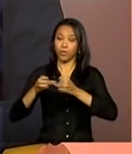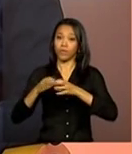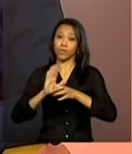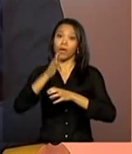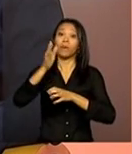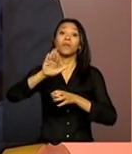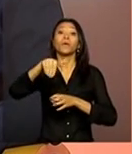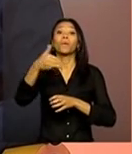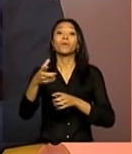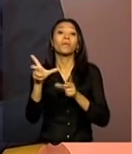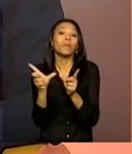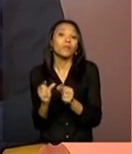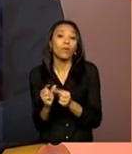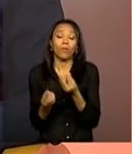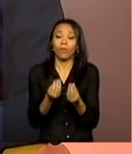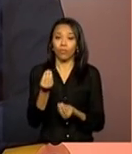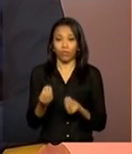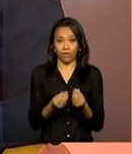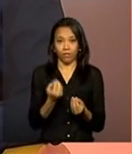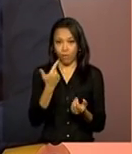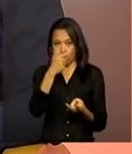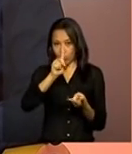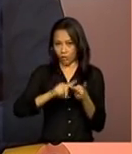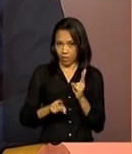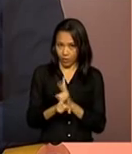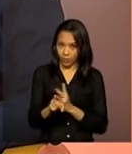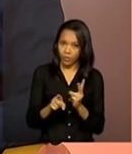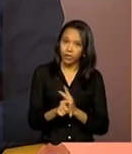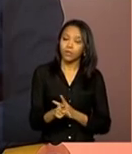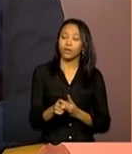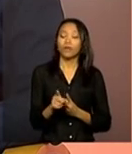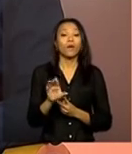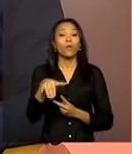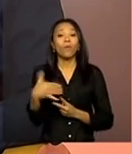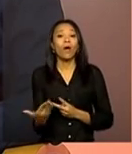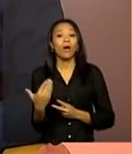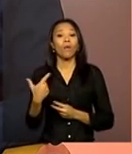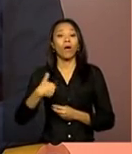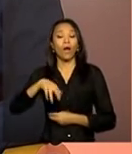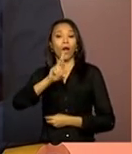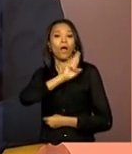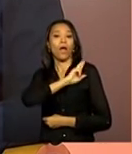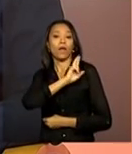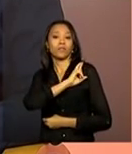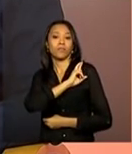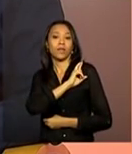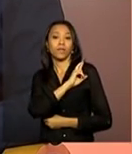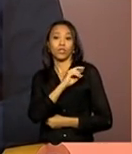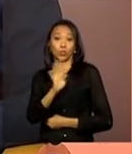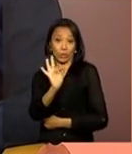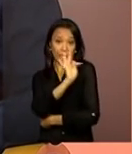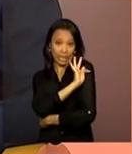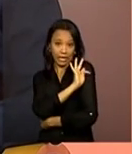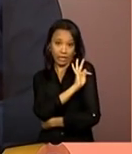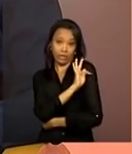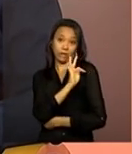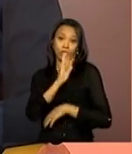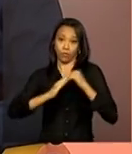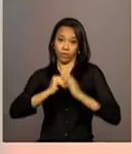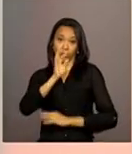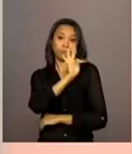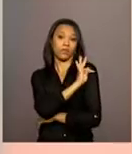profissional é Menor Ela também pergunta qual a função dos do técnico de nível médio da equipe volante